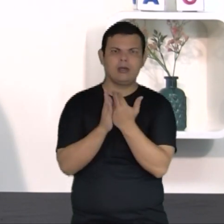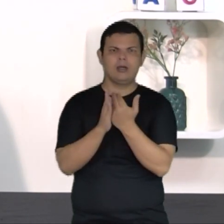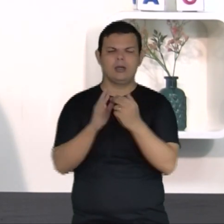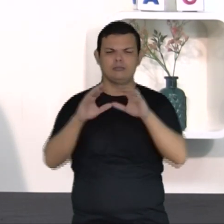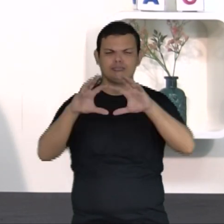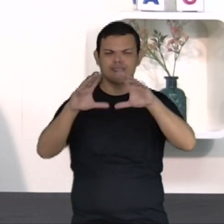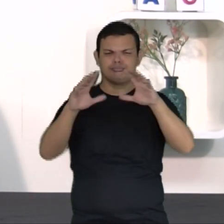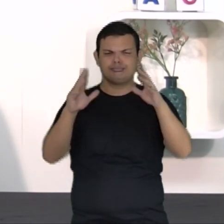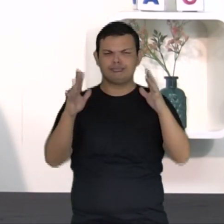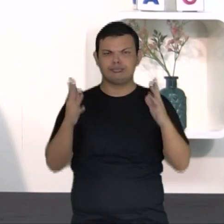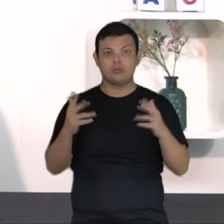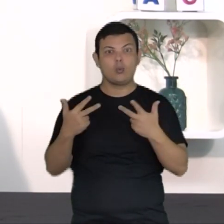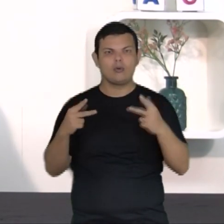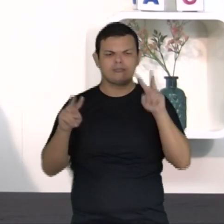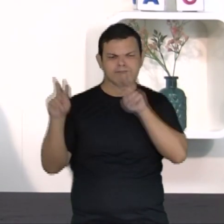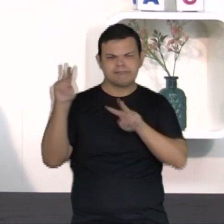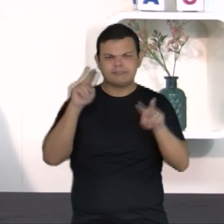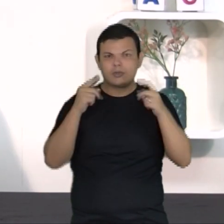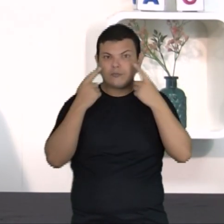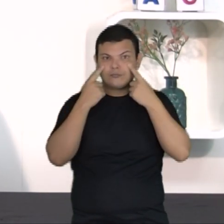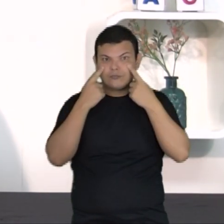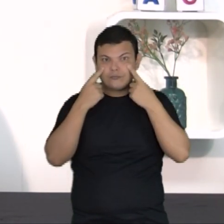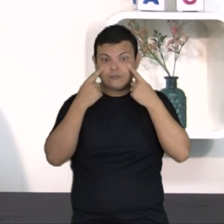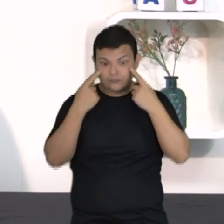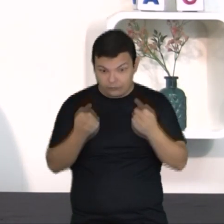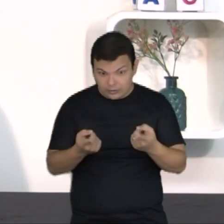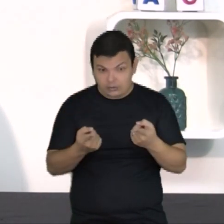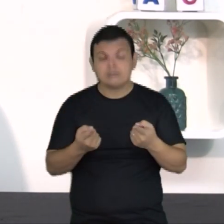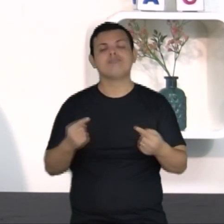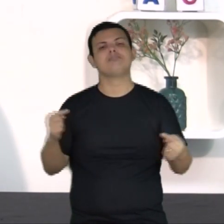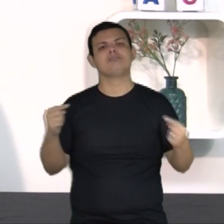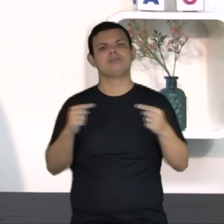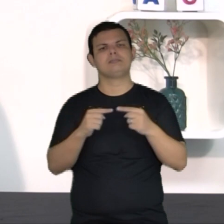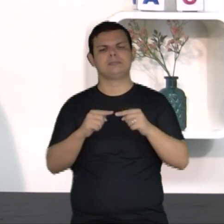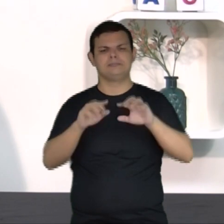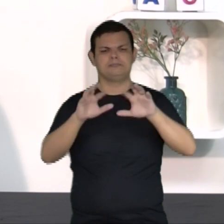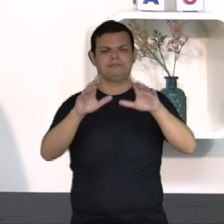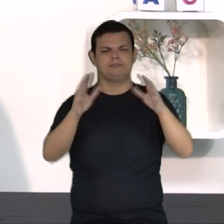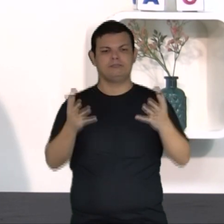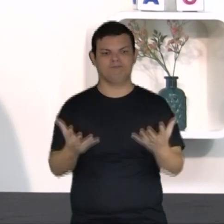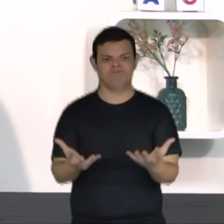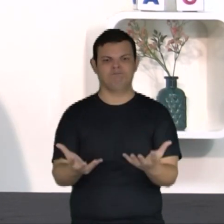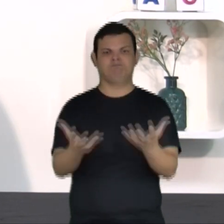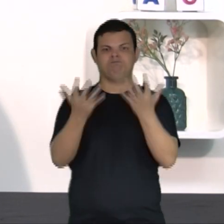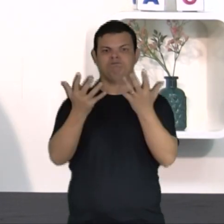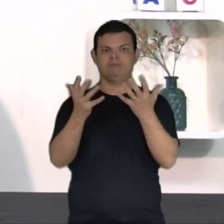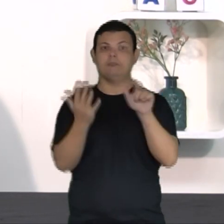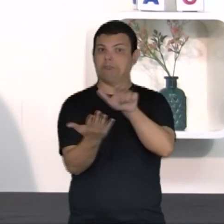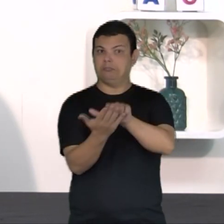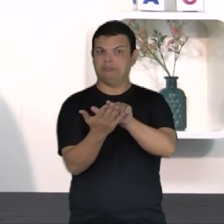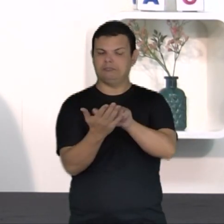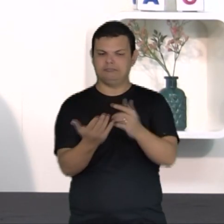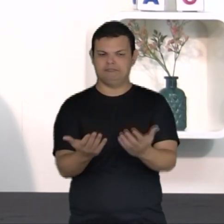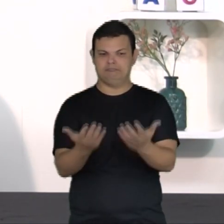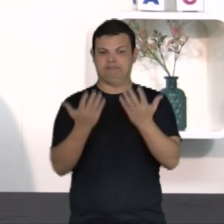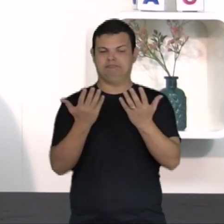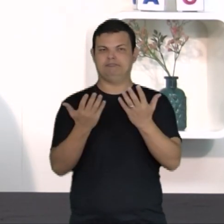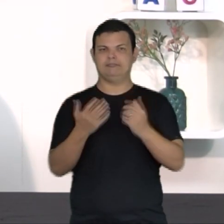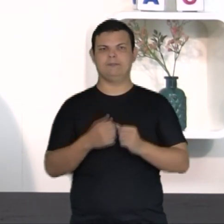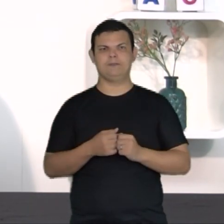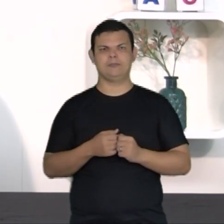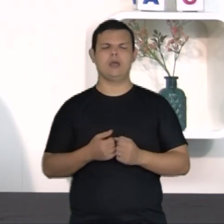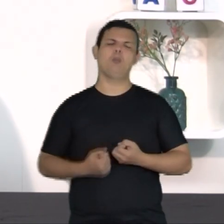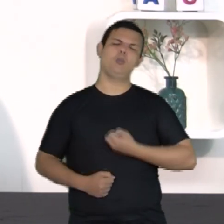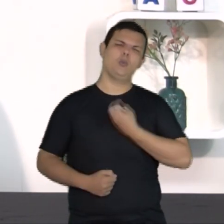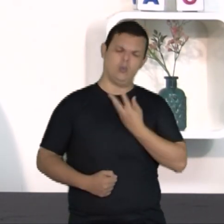tudo aquilo que é possível ser captado por nossa visão ganha forma, ganha destaque no papel. Quando a gente pensa em